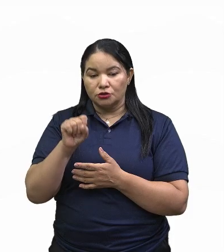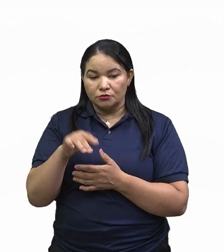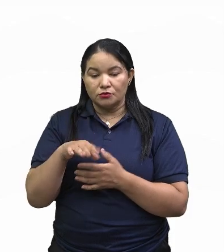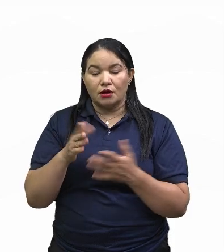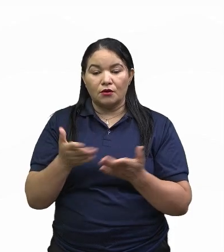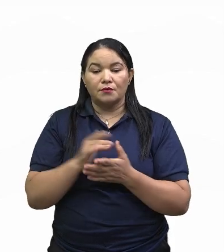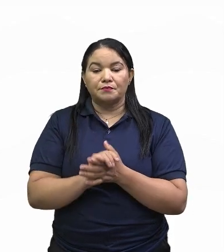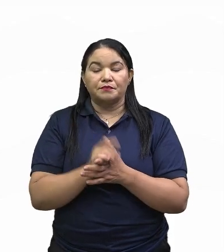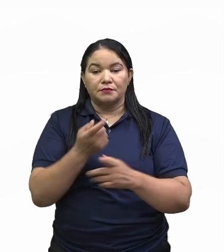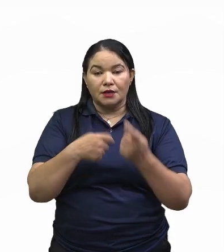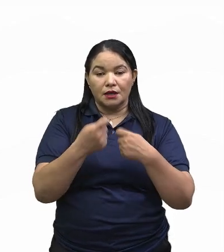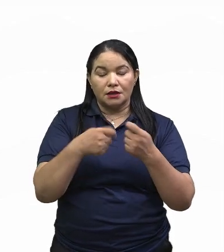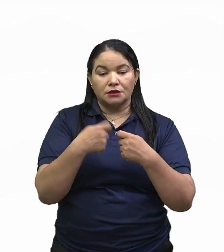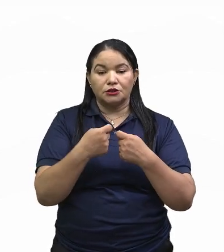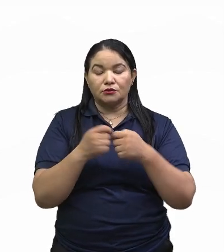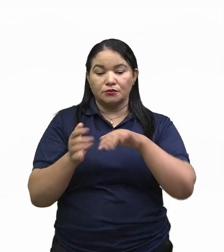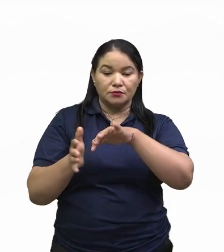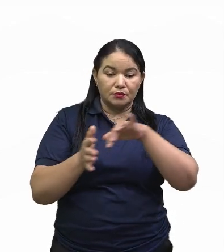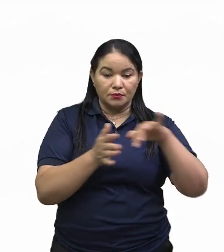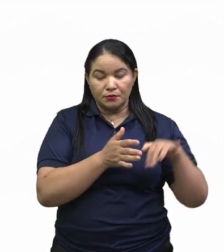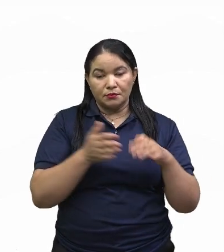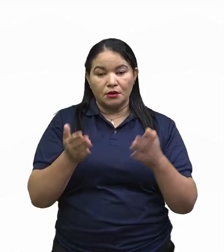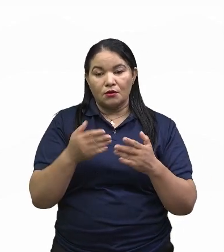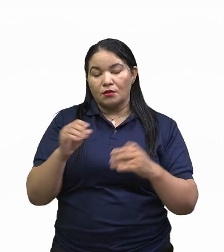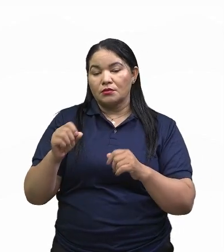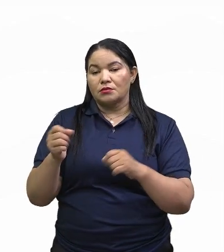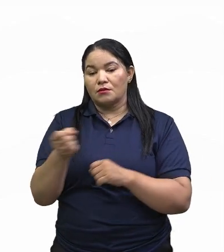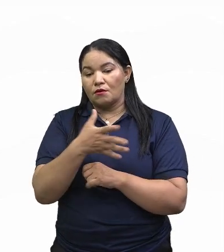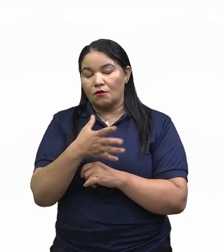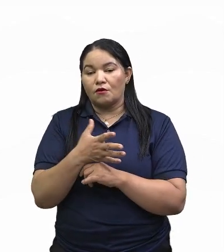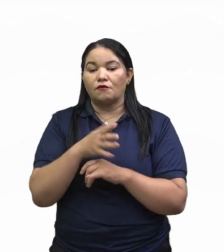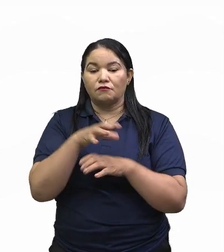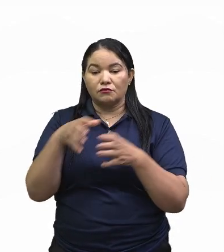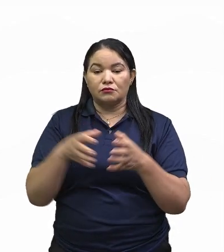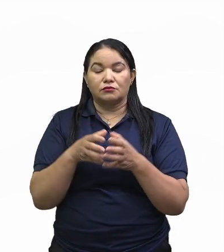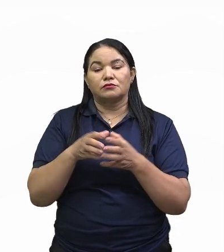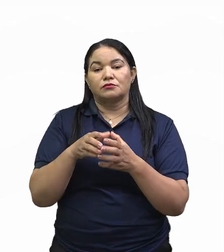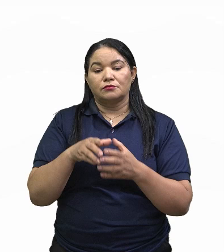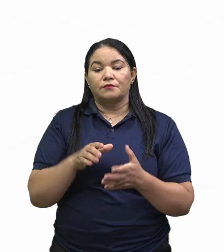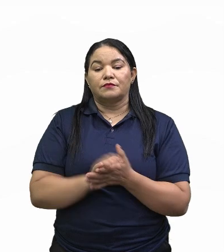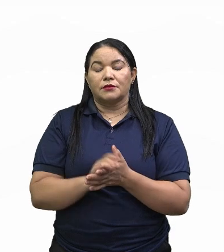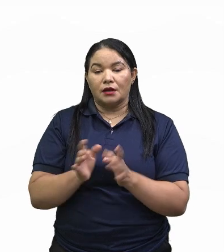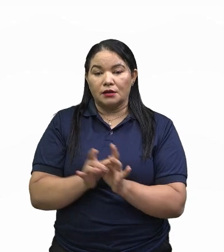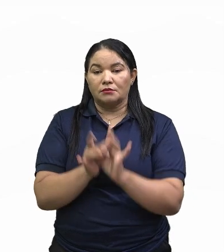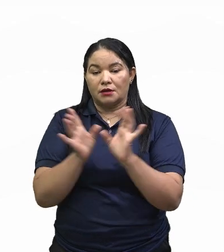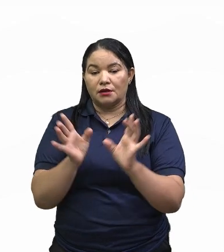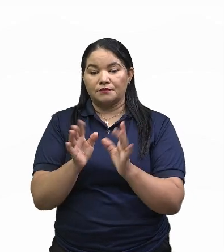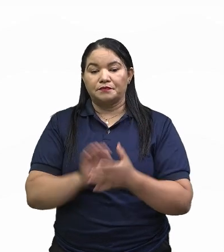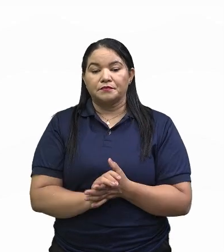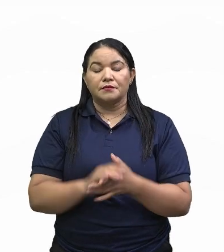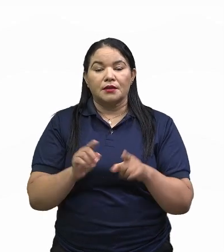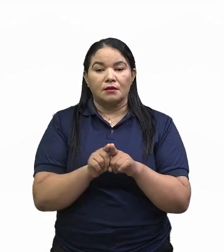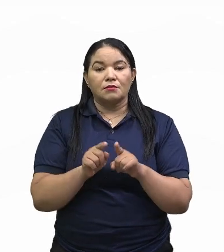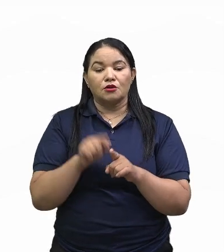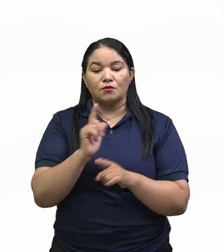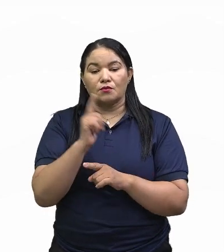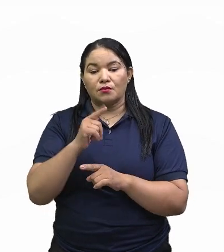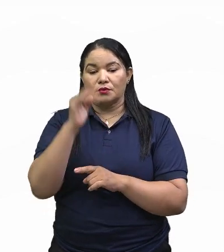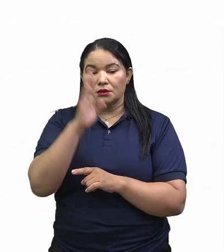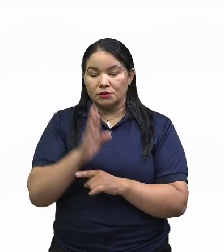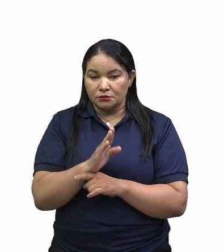para este novo conjunto de práticas econômicas que é o liberalismo. O nacionalismo ele vai